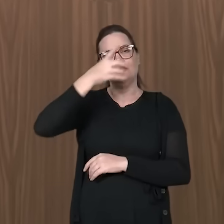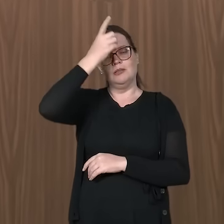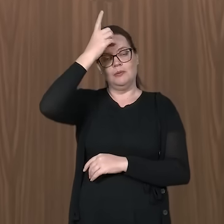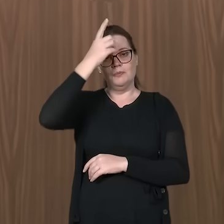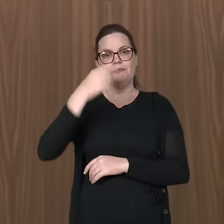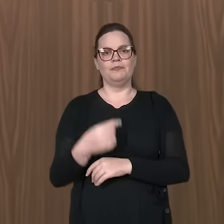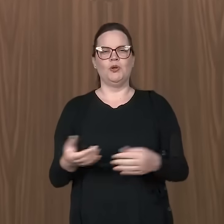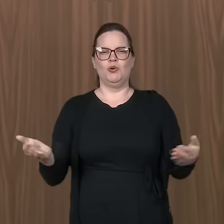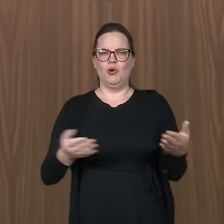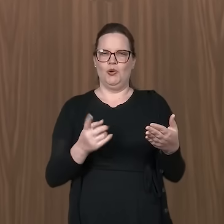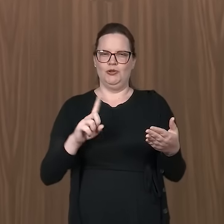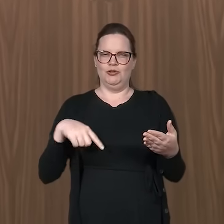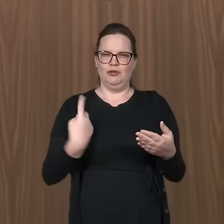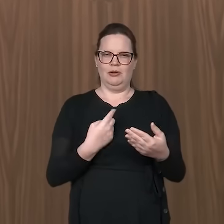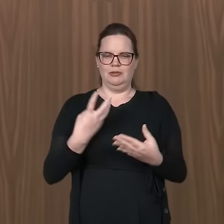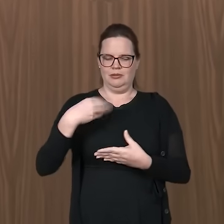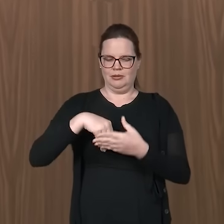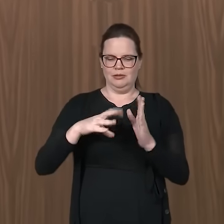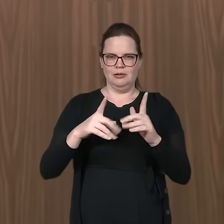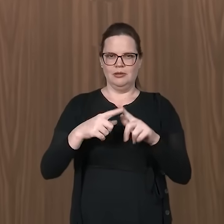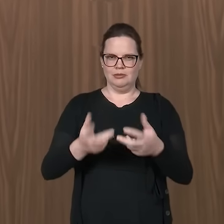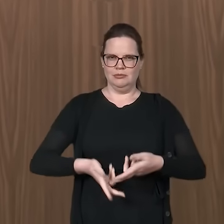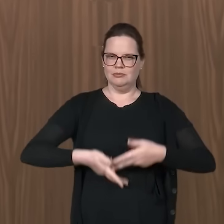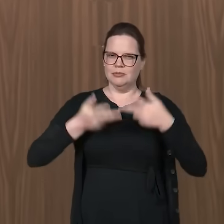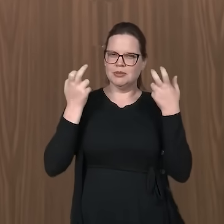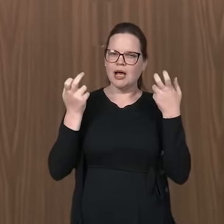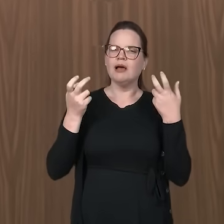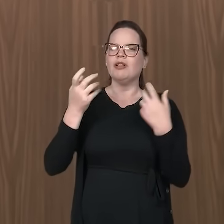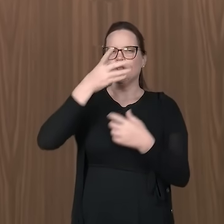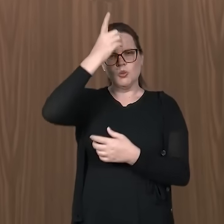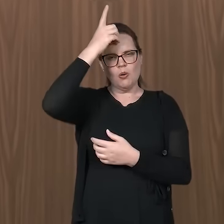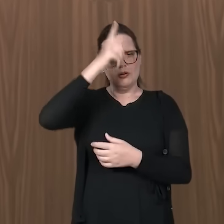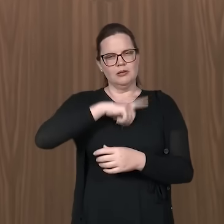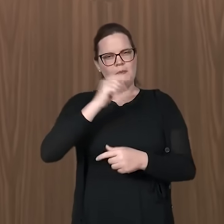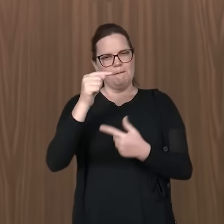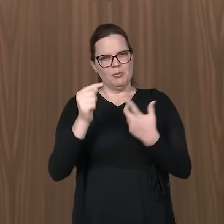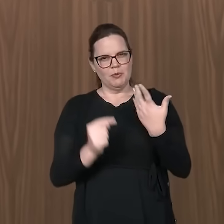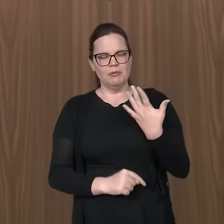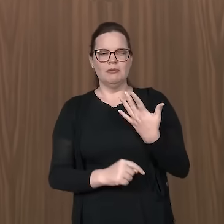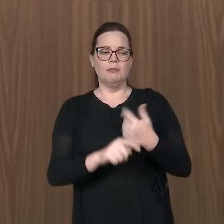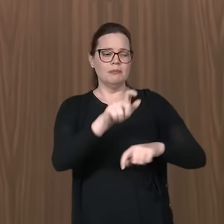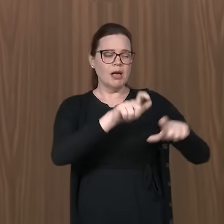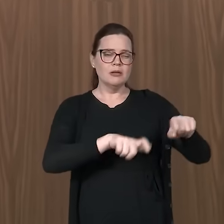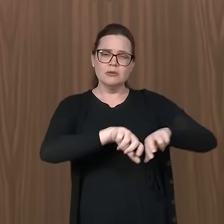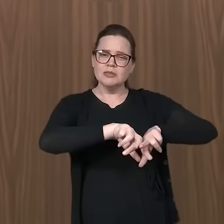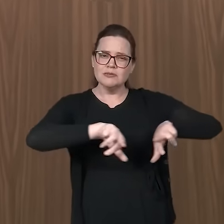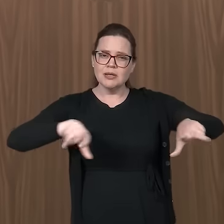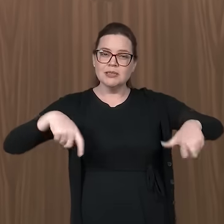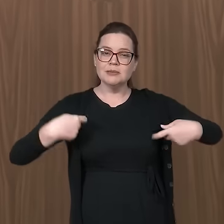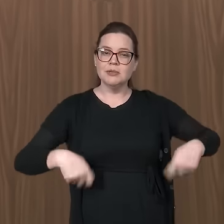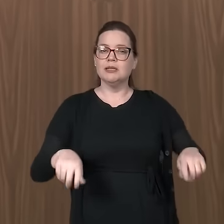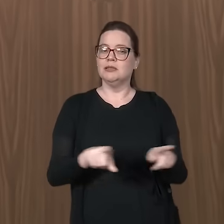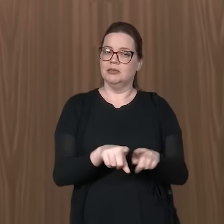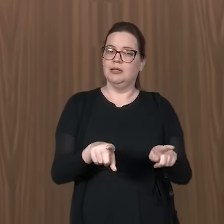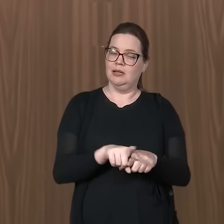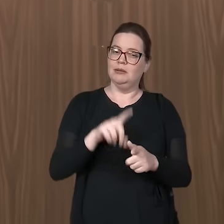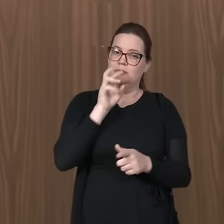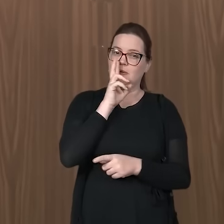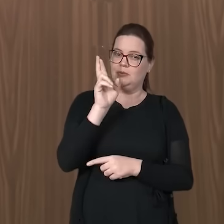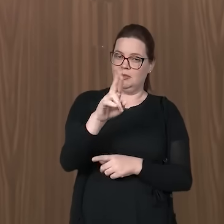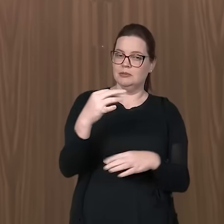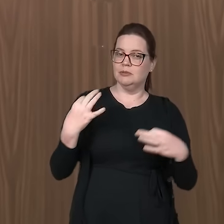nós temos visto a operação do Espírito Santo. Quantas pessoas têm chegado sedentas também, necessitando de uma